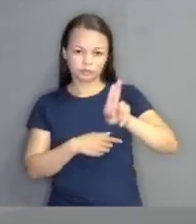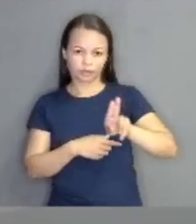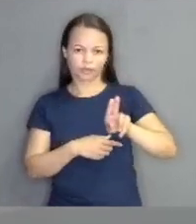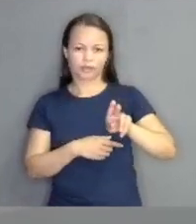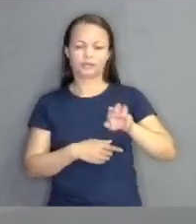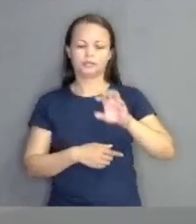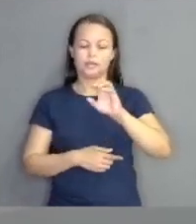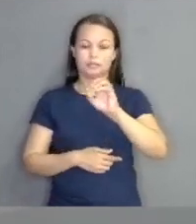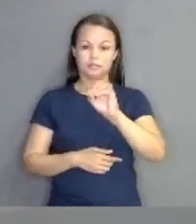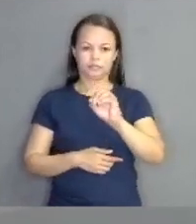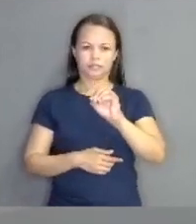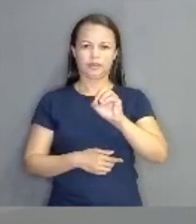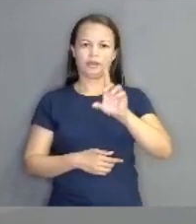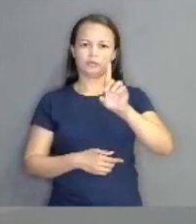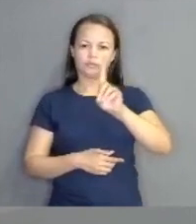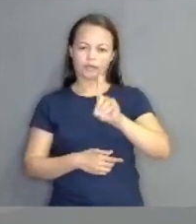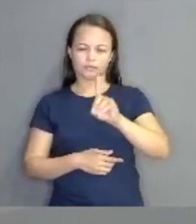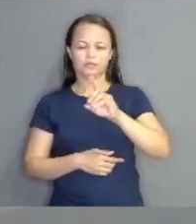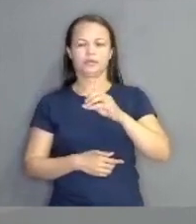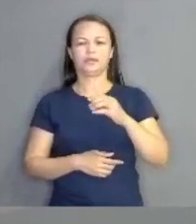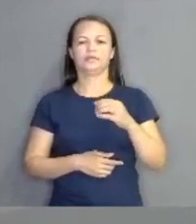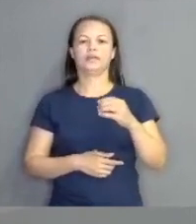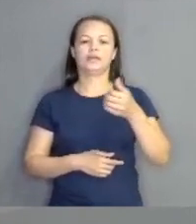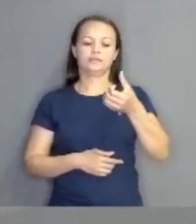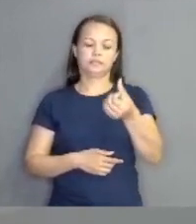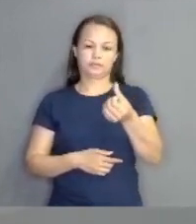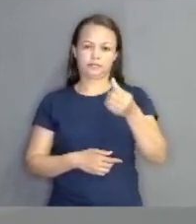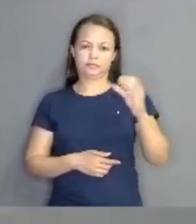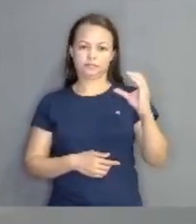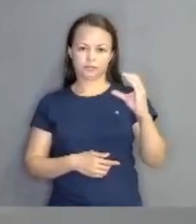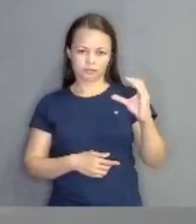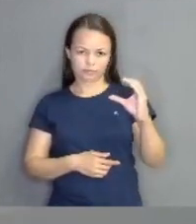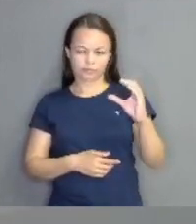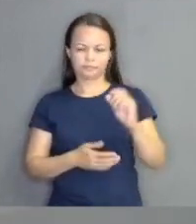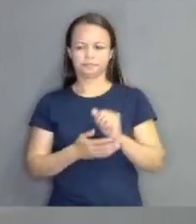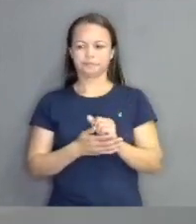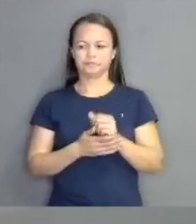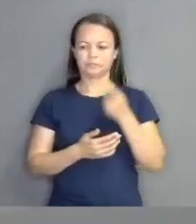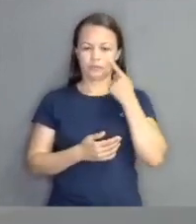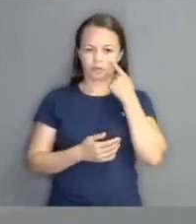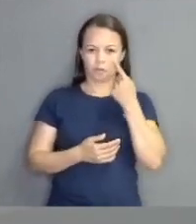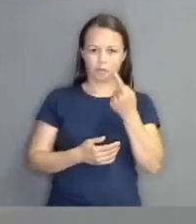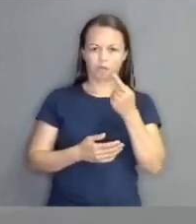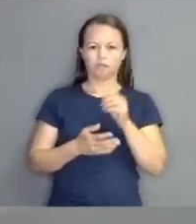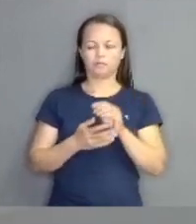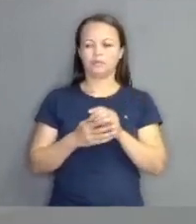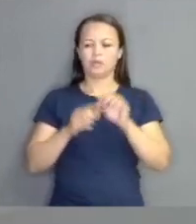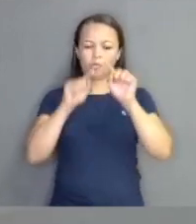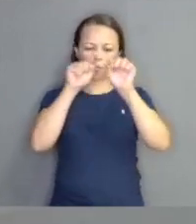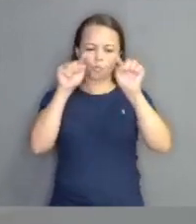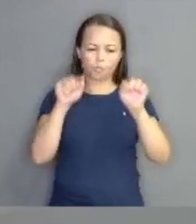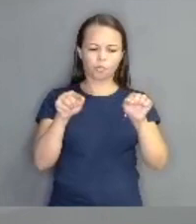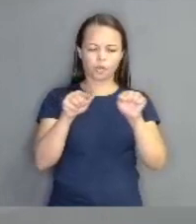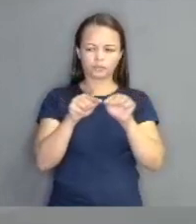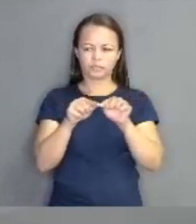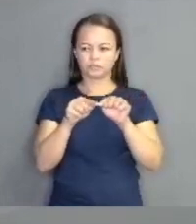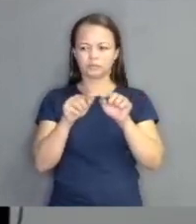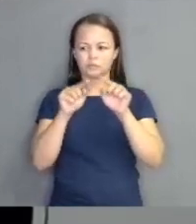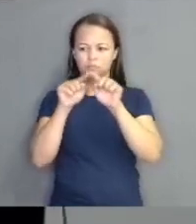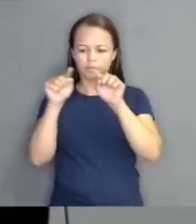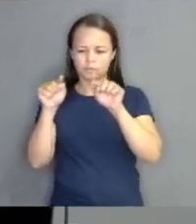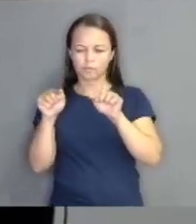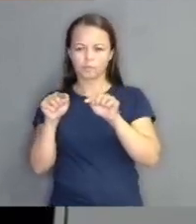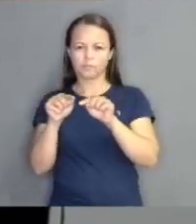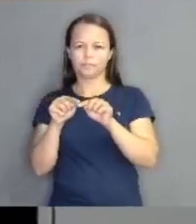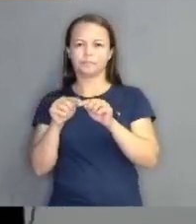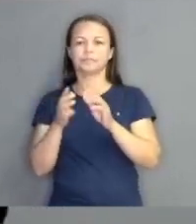0 dezena, 6 centenas, tá? Aqui, ó, quadradinho. Mais uma vez, eu peço que